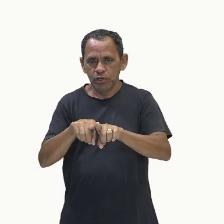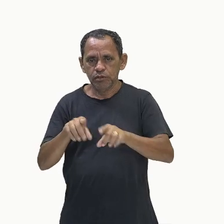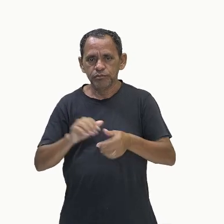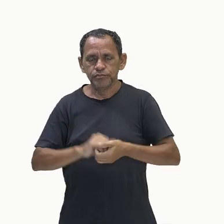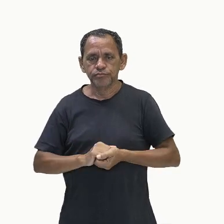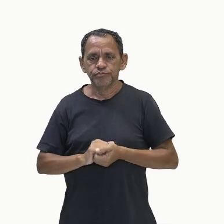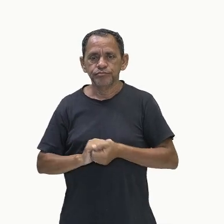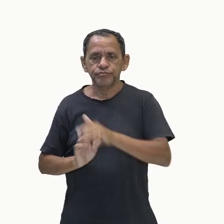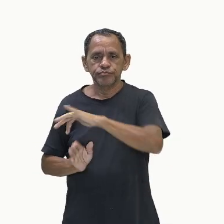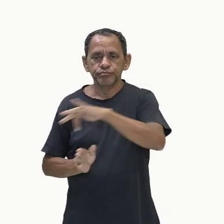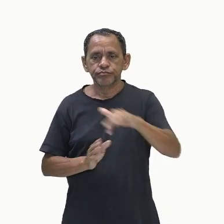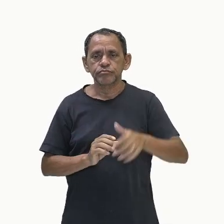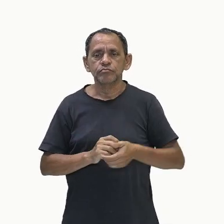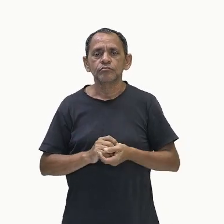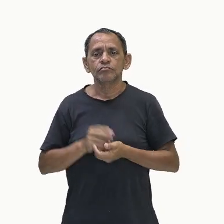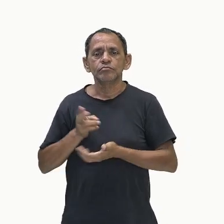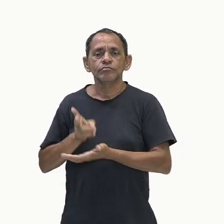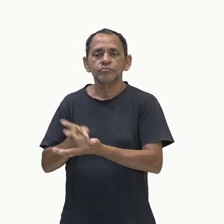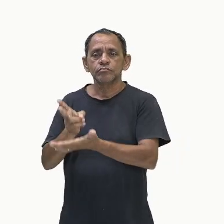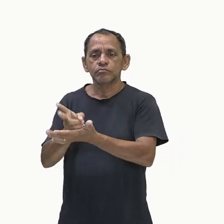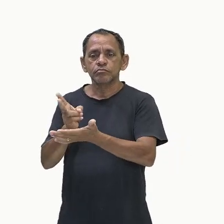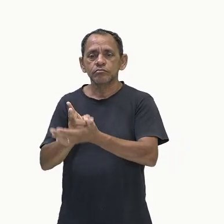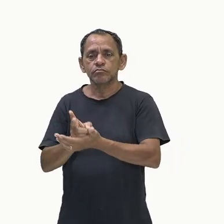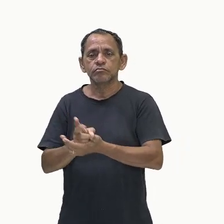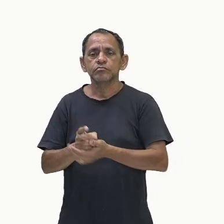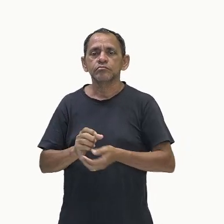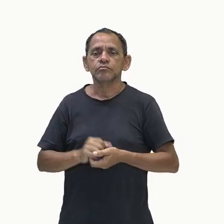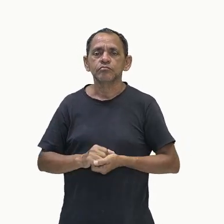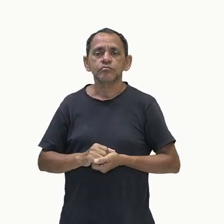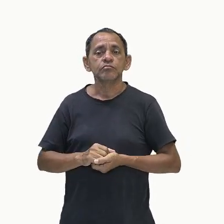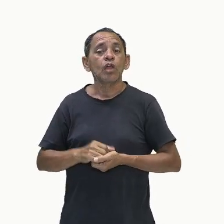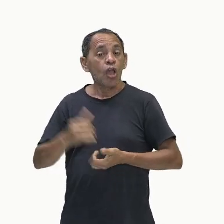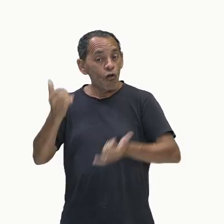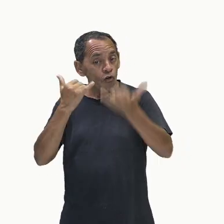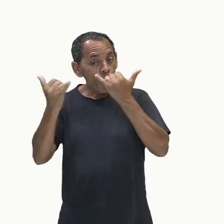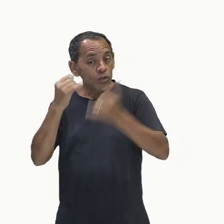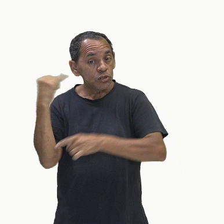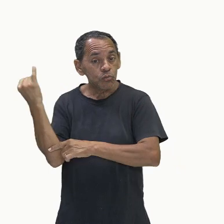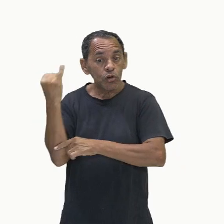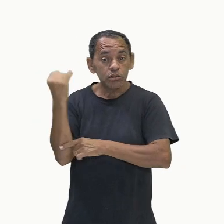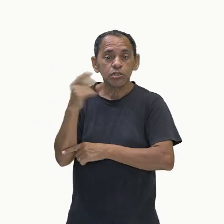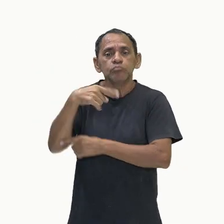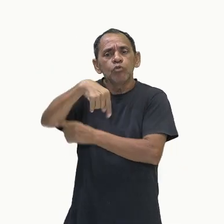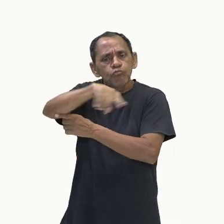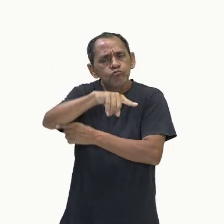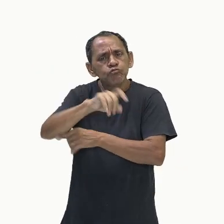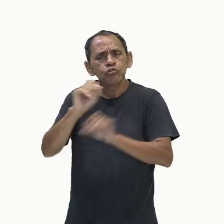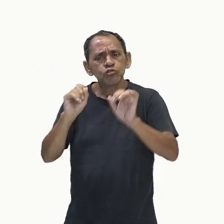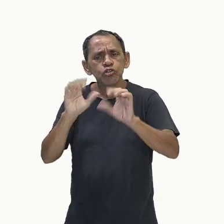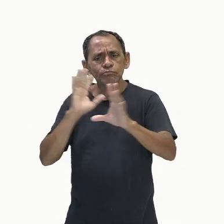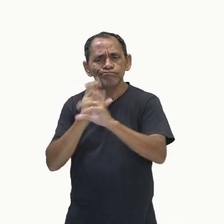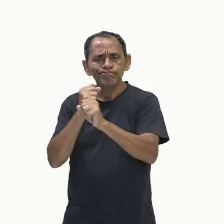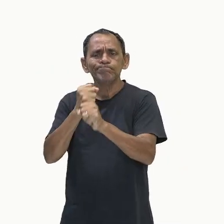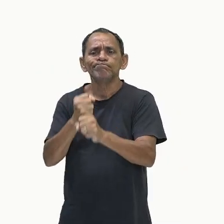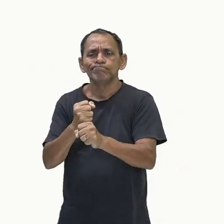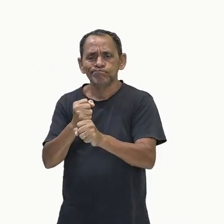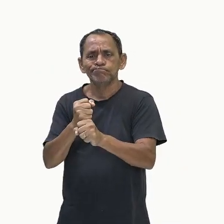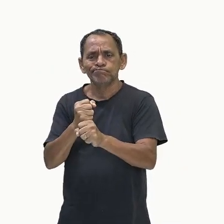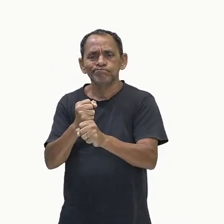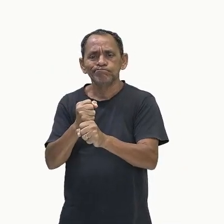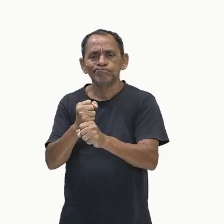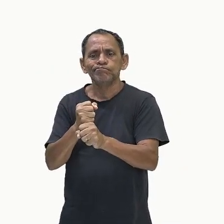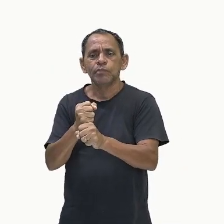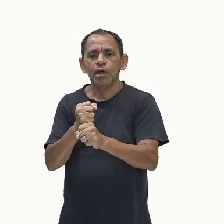continuidade à simbologia, nós temos aí informações muito importantes para você somar a essa